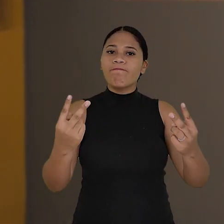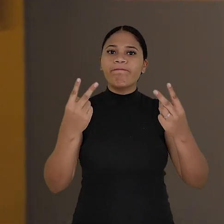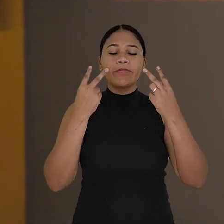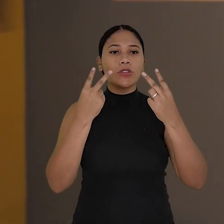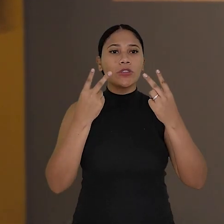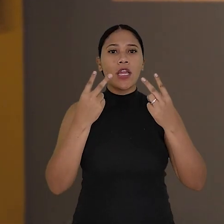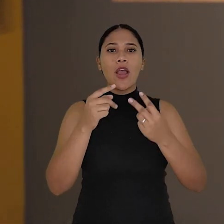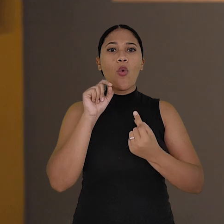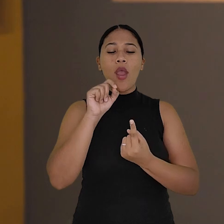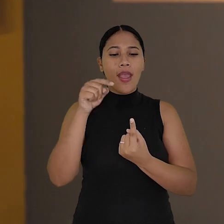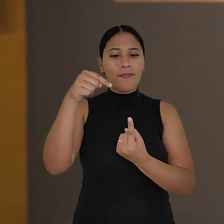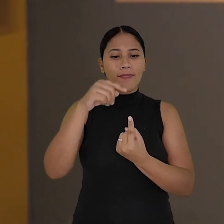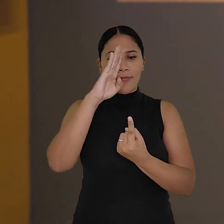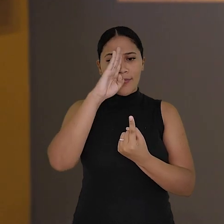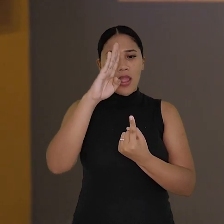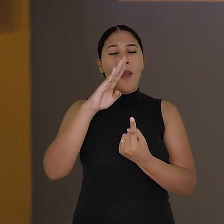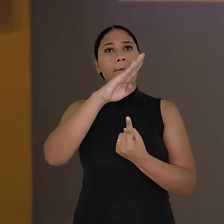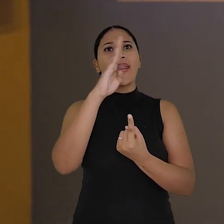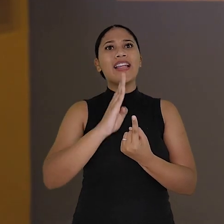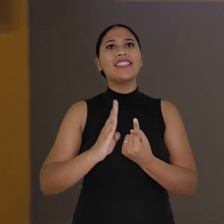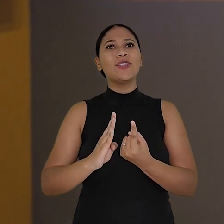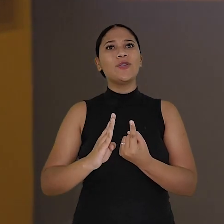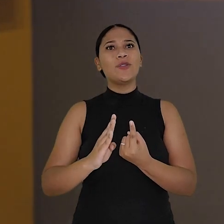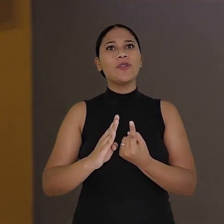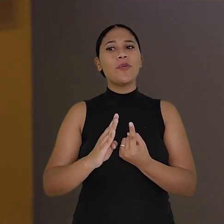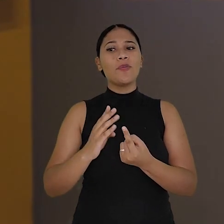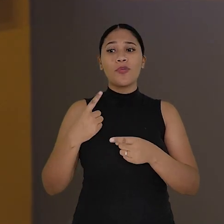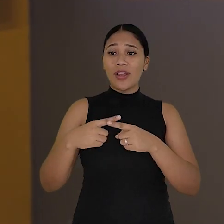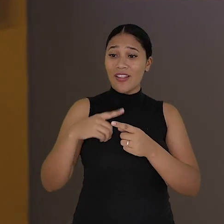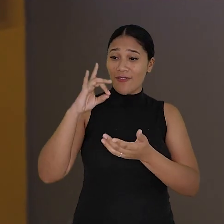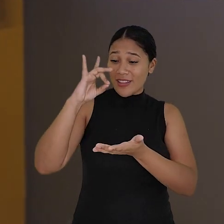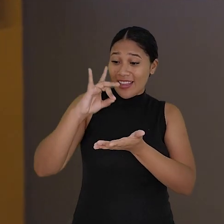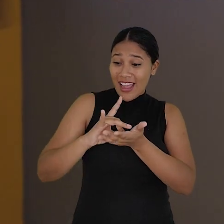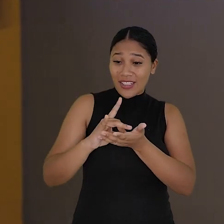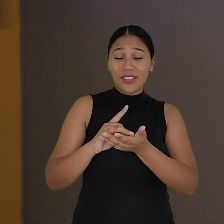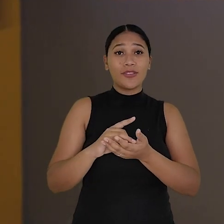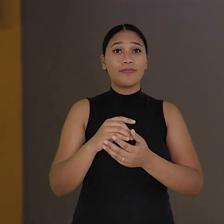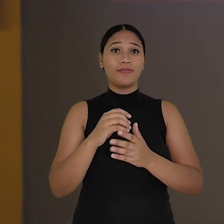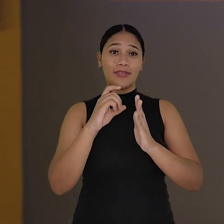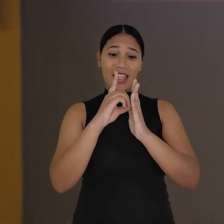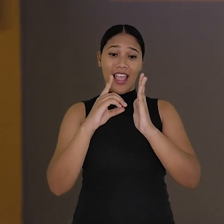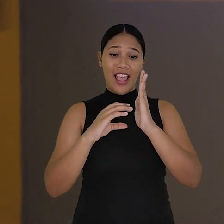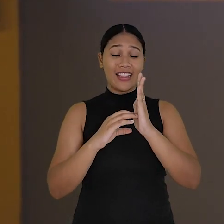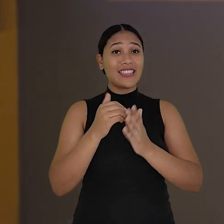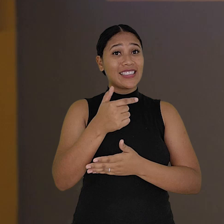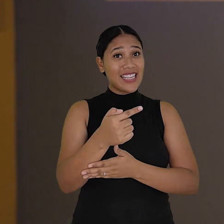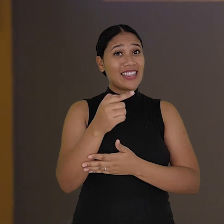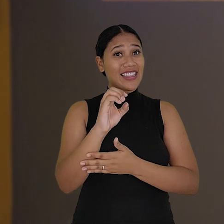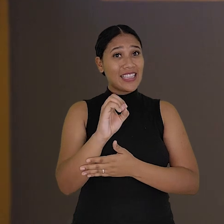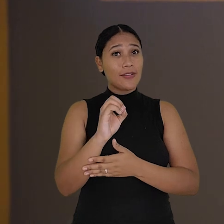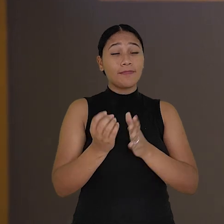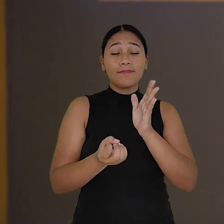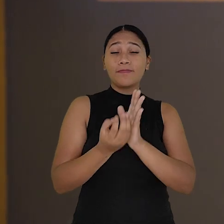olharem para as coisas brasileiras. Porque, na verdade, nos anos 70, você tem surgindo